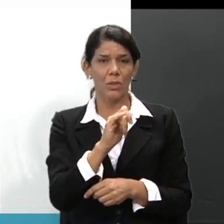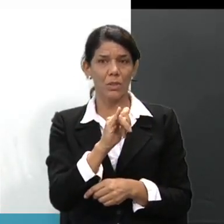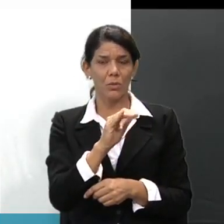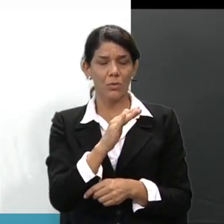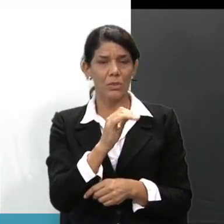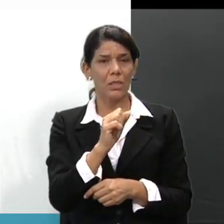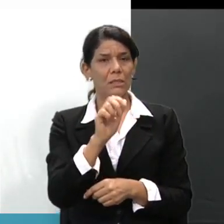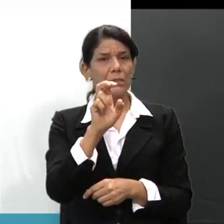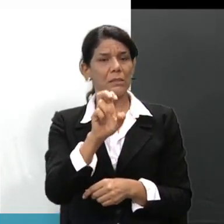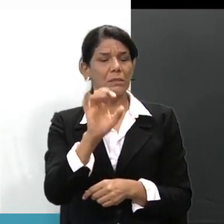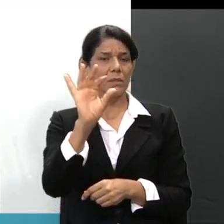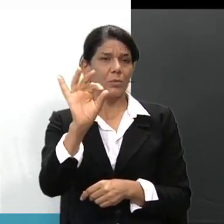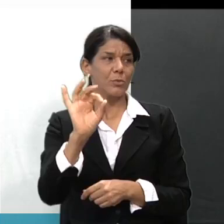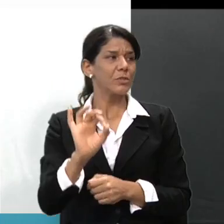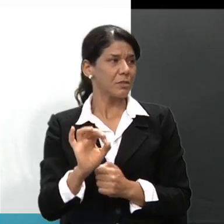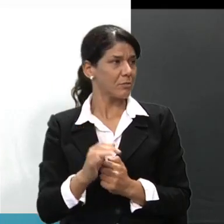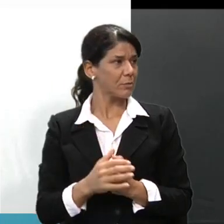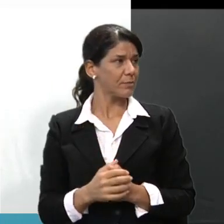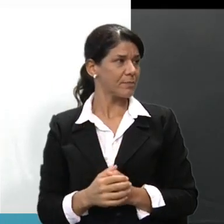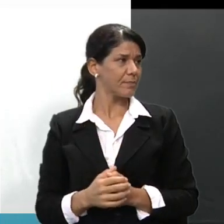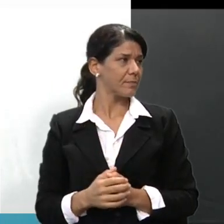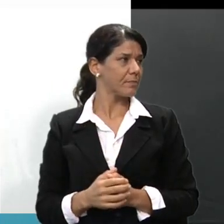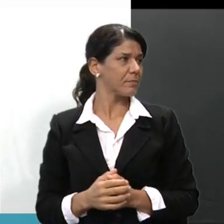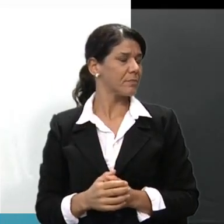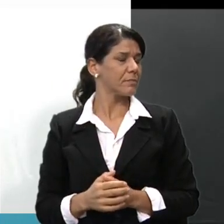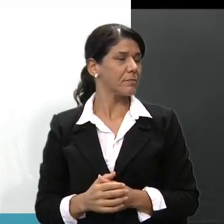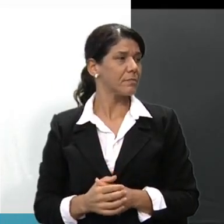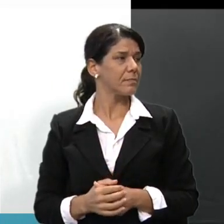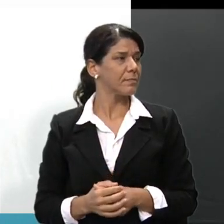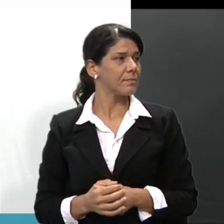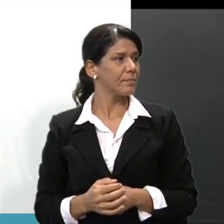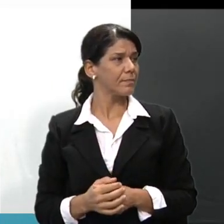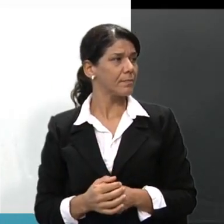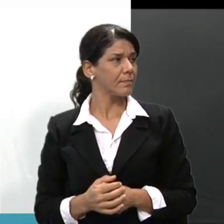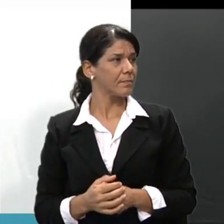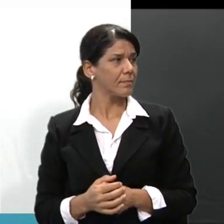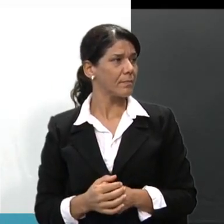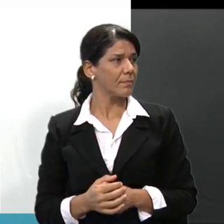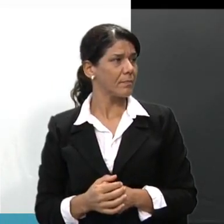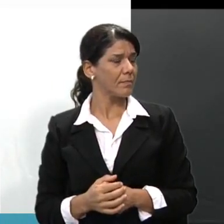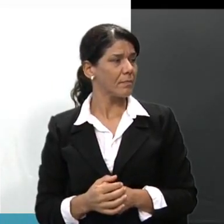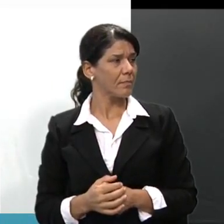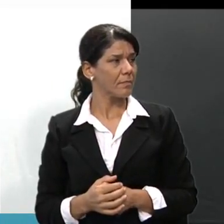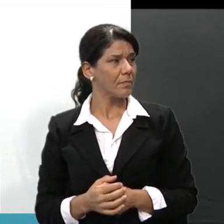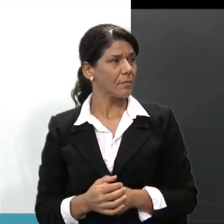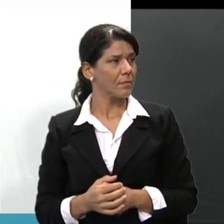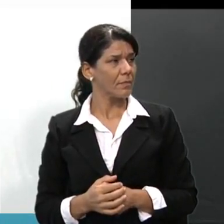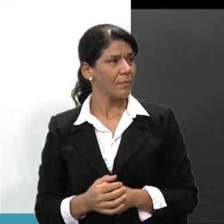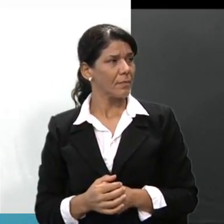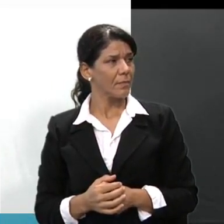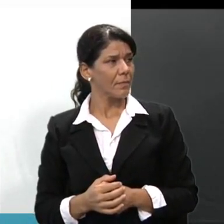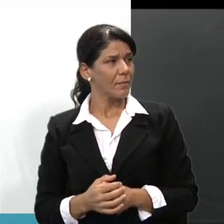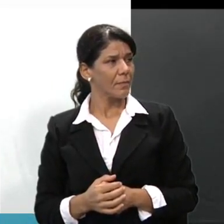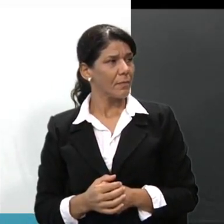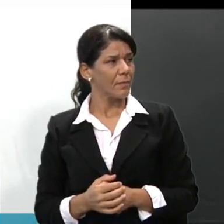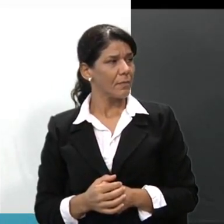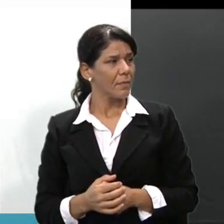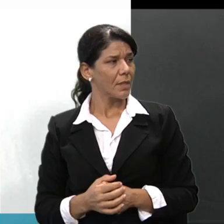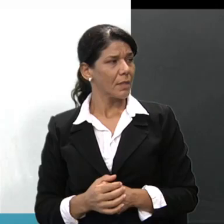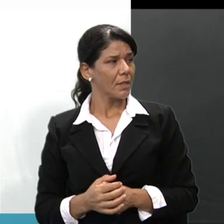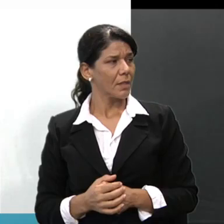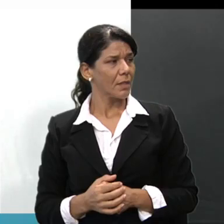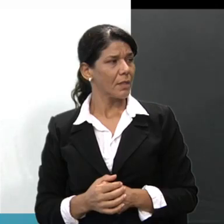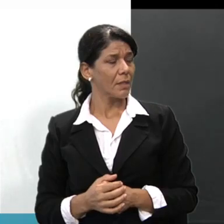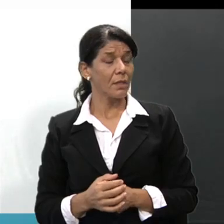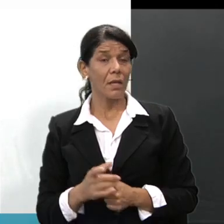glicosado de 5%, certo? Soro glicosado na concentração de 5%.